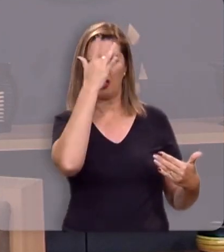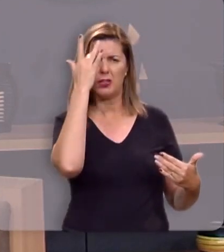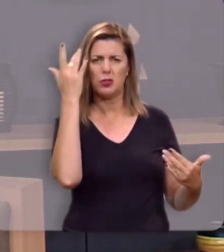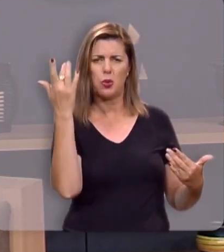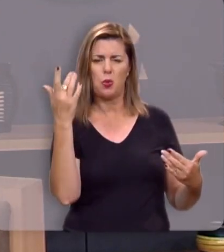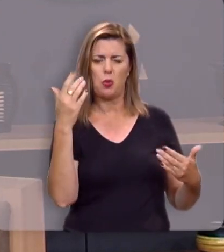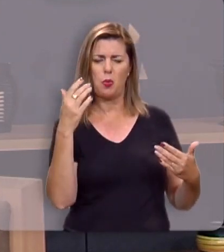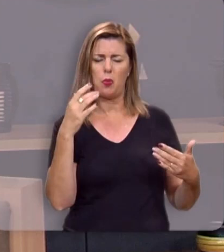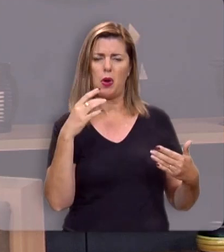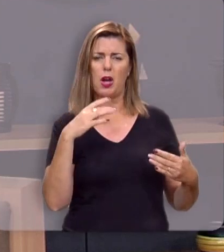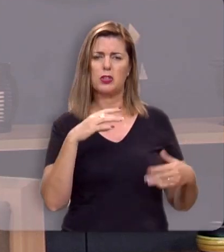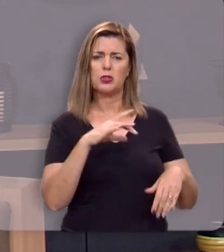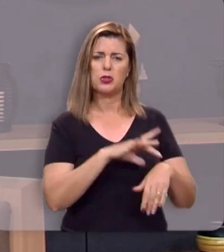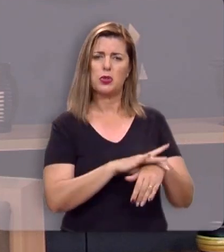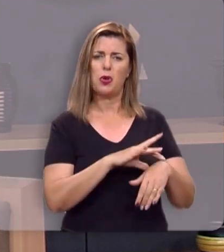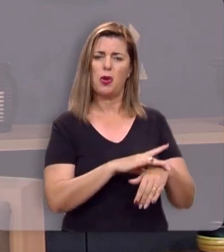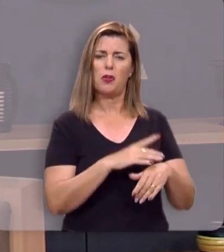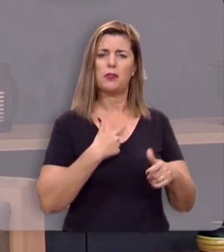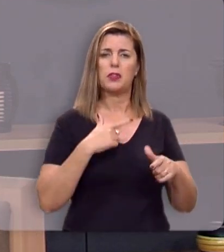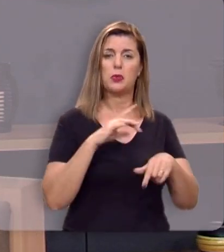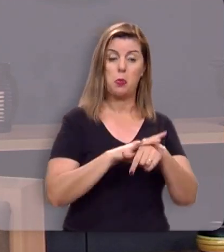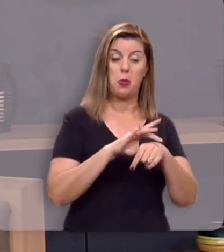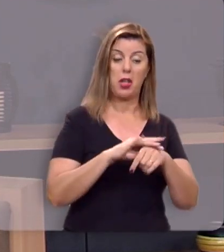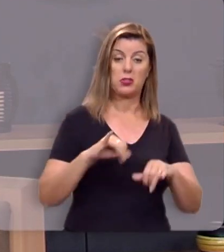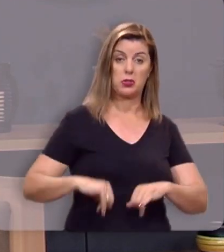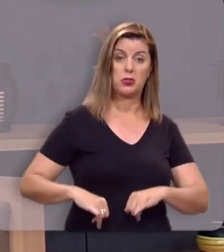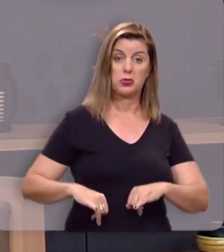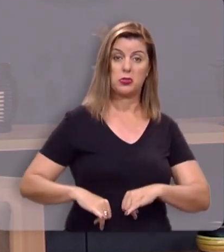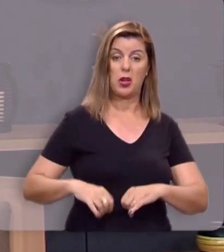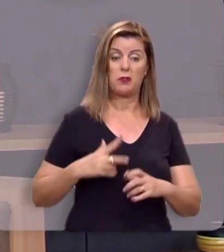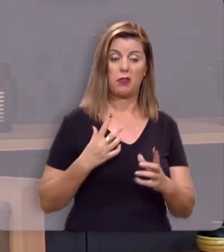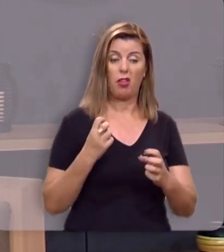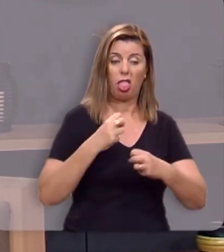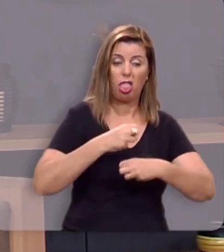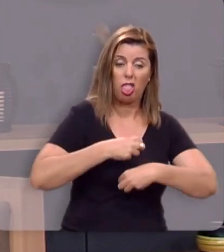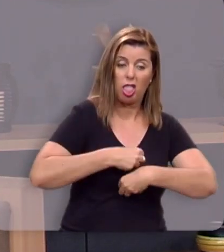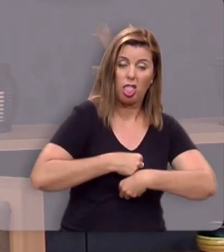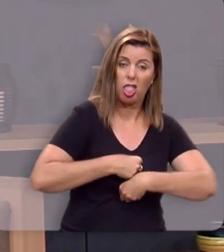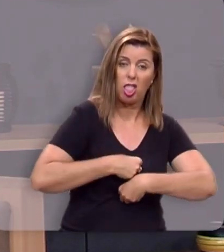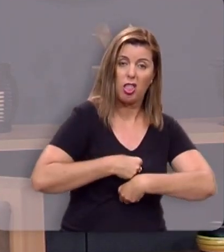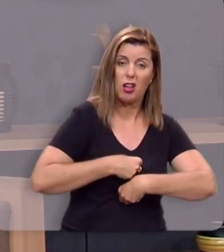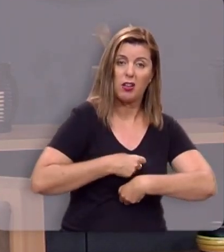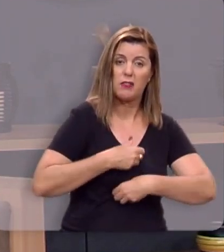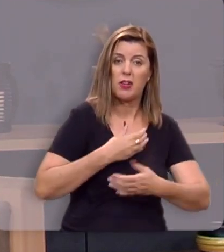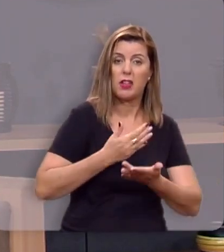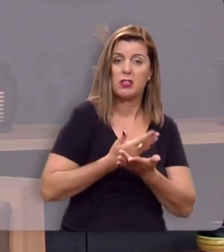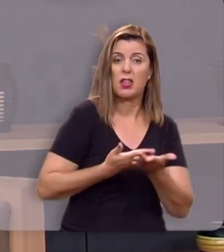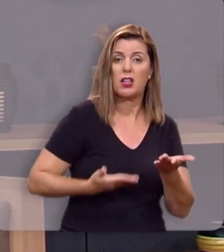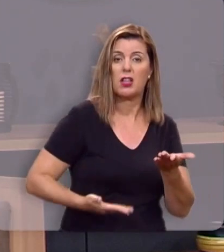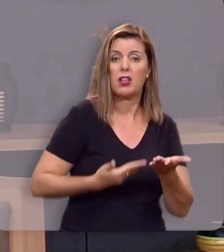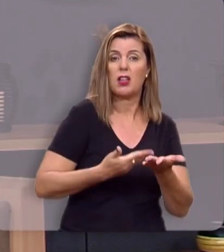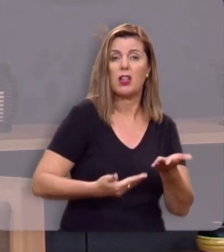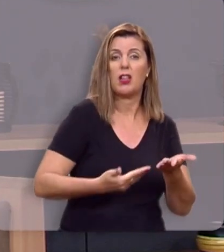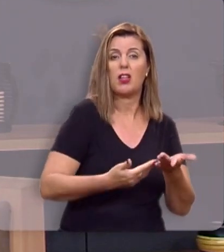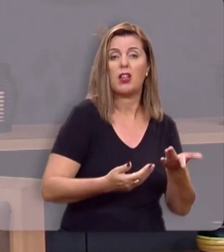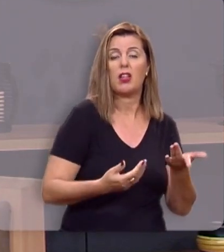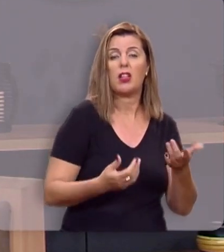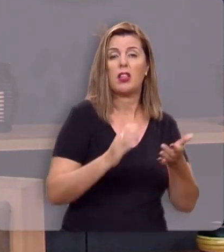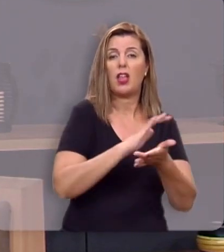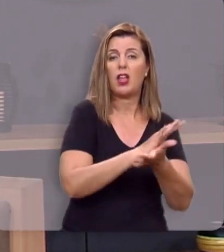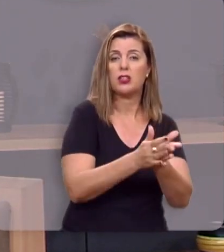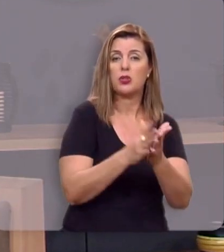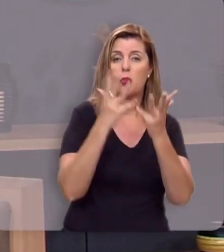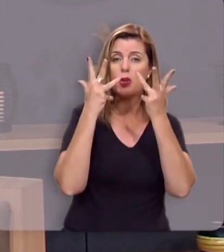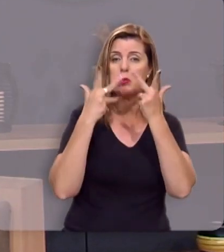sofrem doenças crônicas que vão definhando o corpo, que vão desfigurando o vigor do corpo,